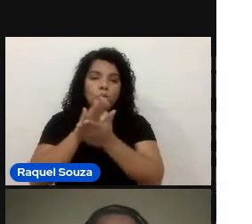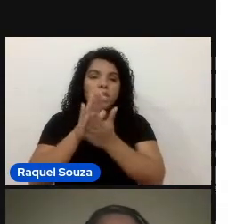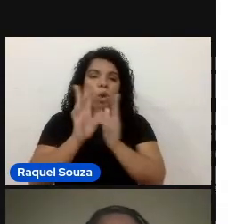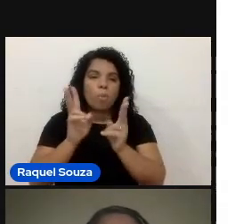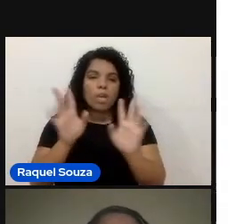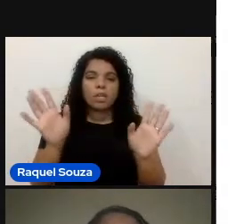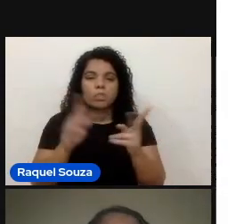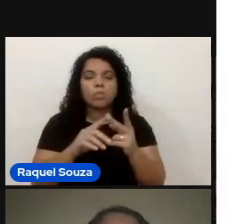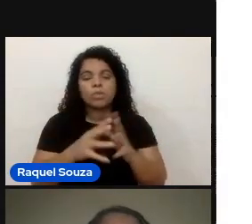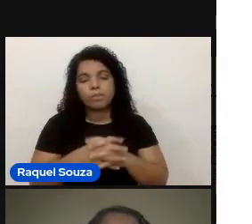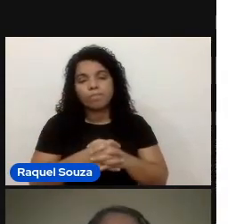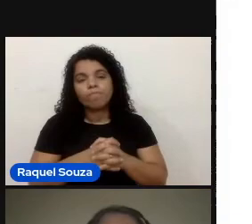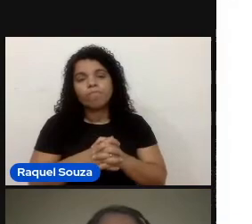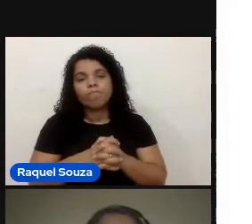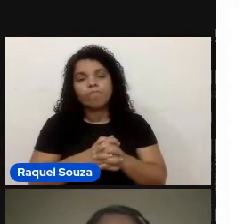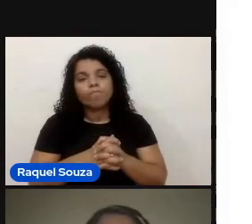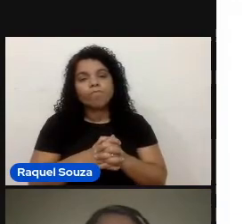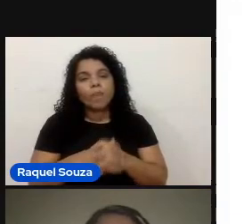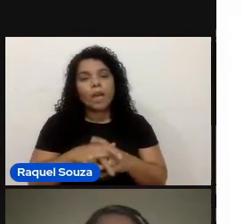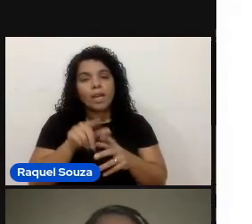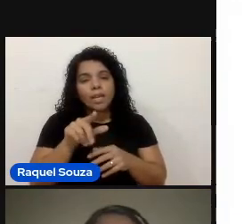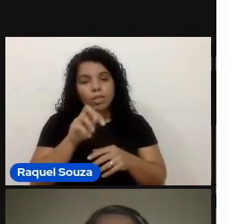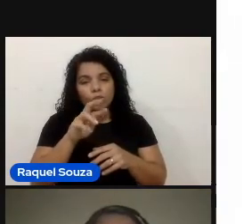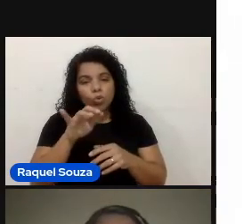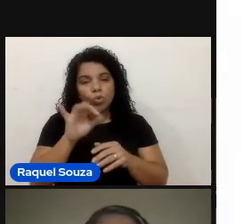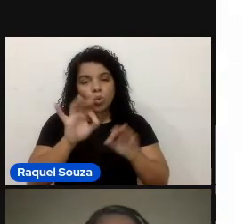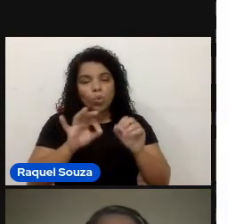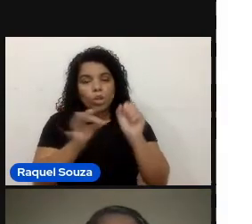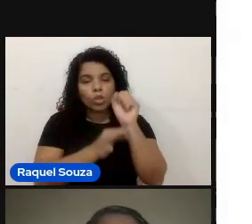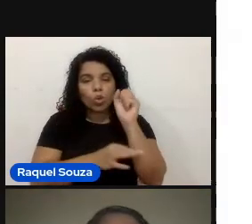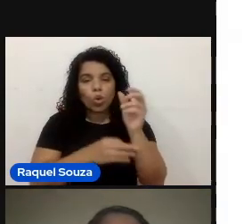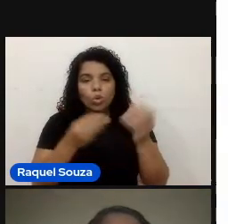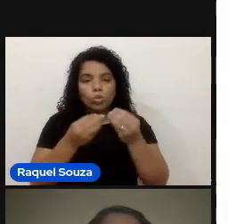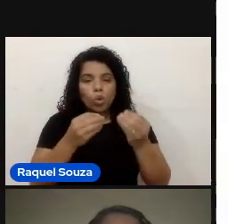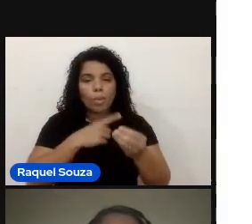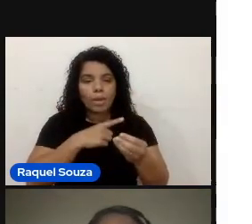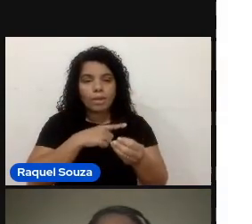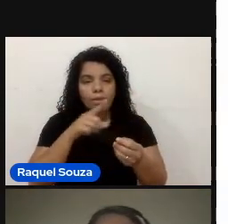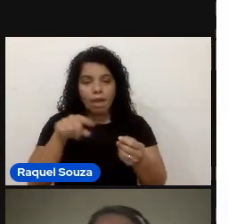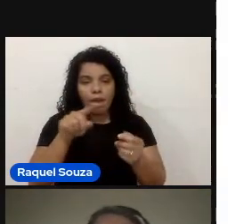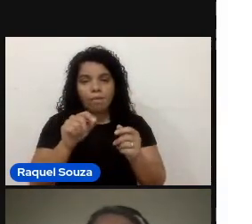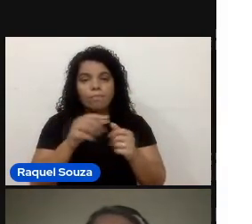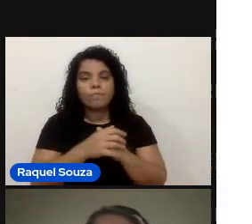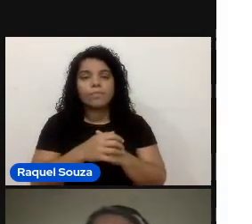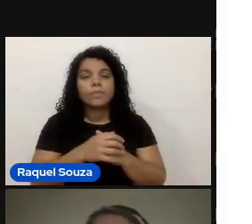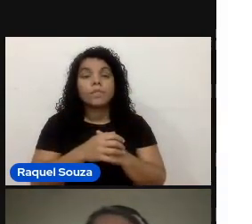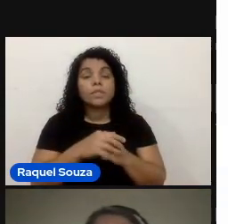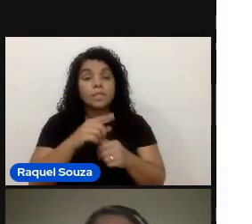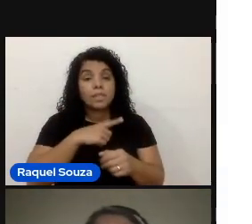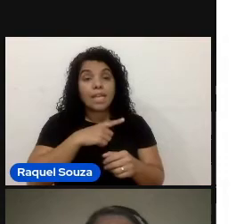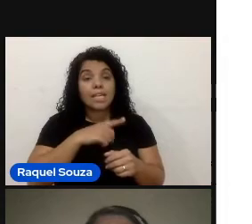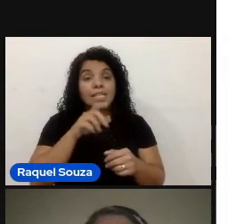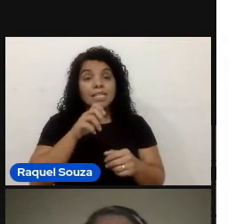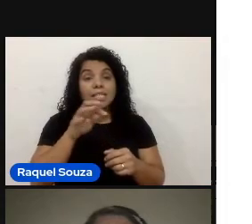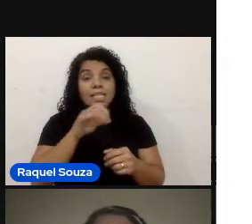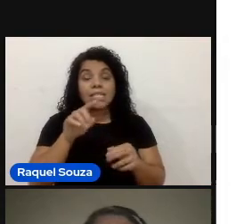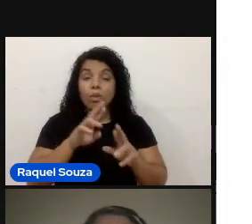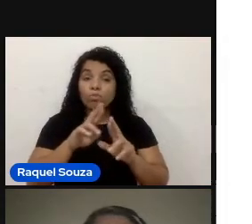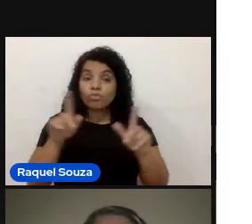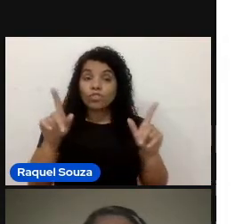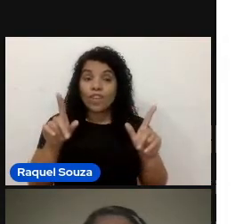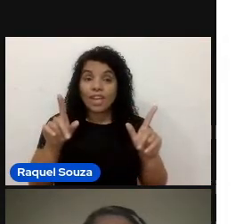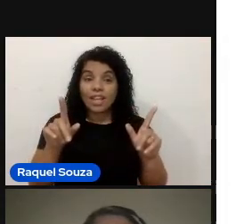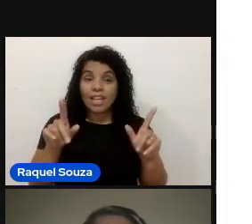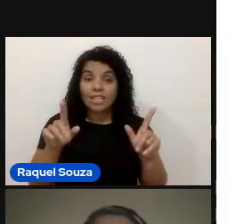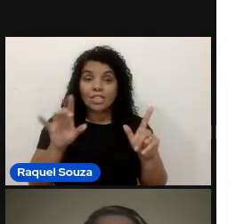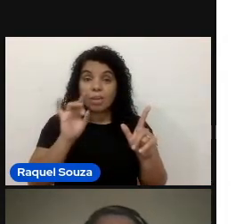assim. Aqui a estrutura do código, como é que está hoje. Tem uma extensão diferente para cada nível